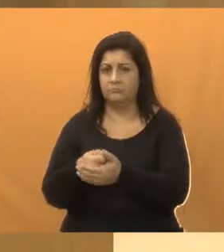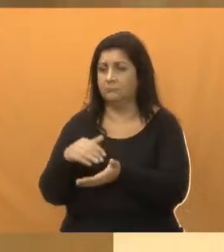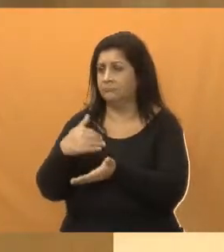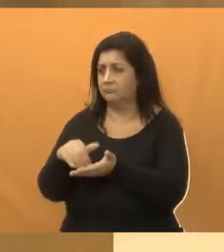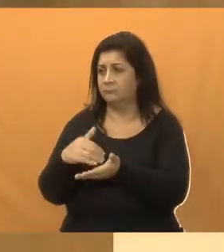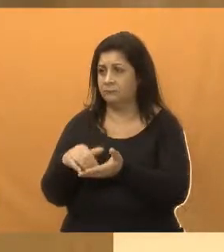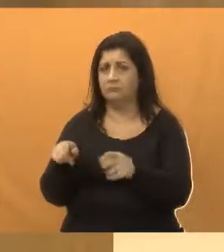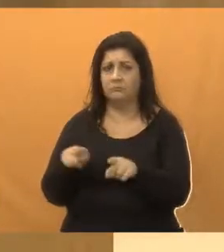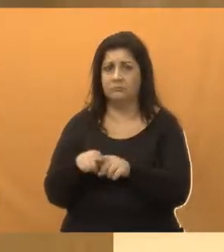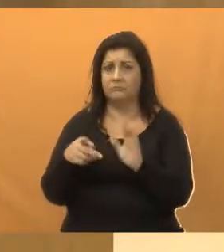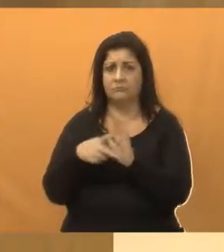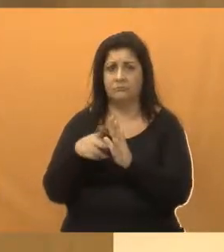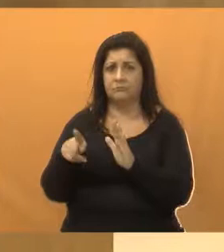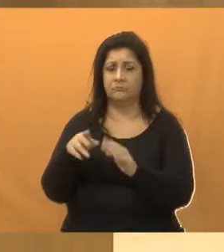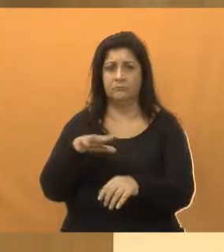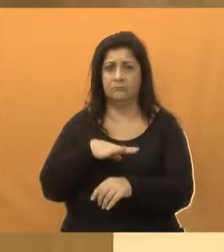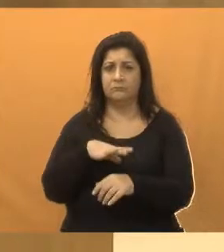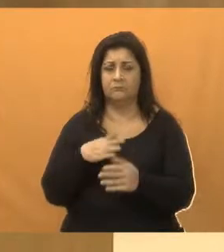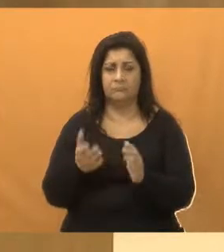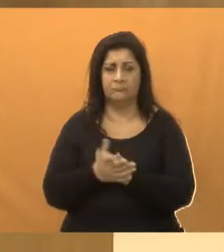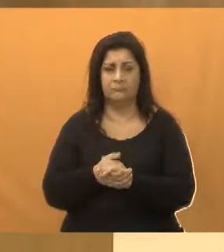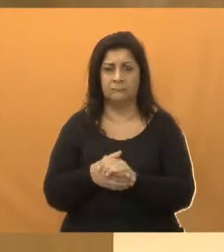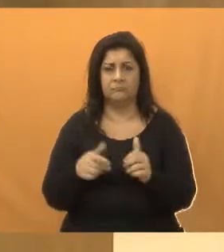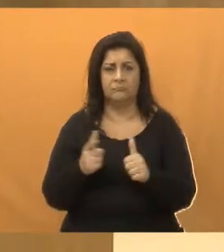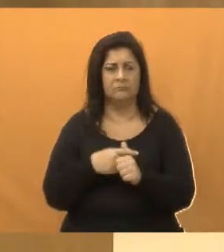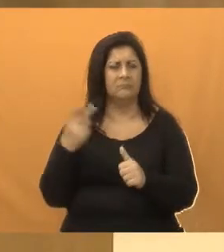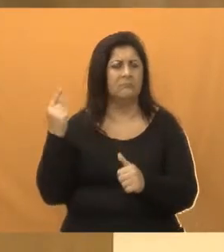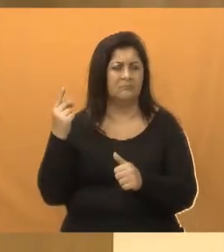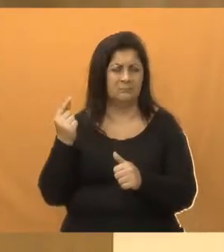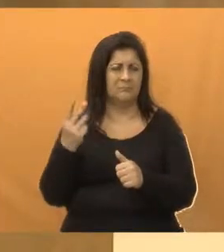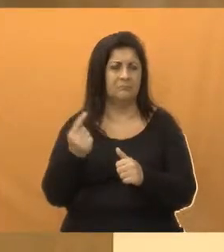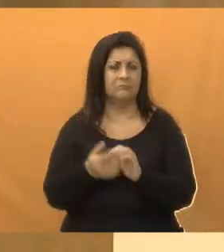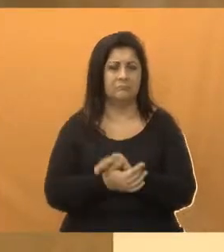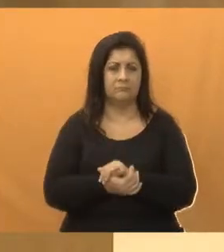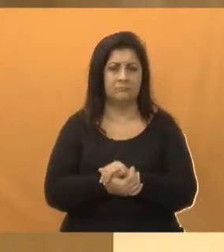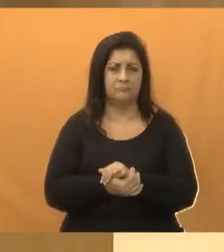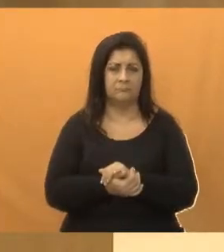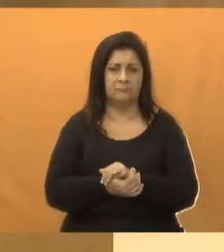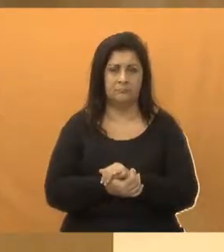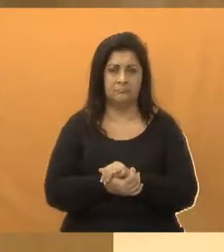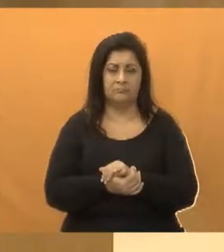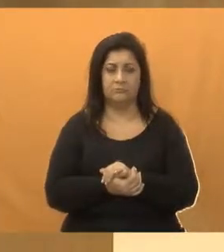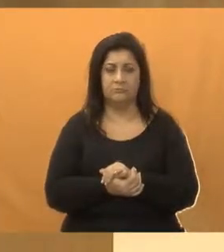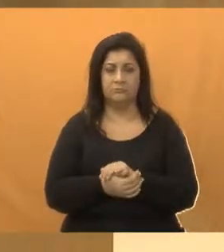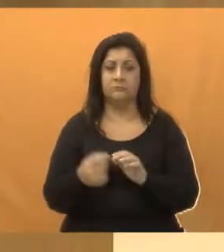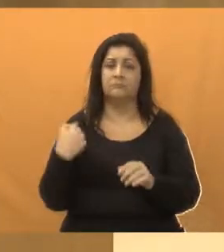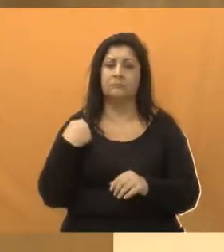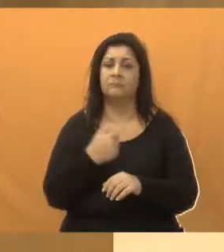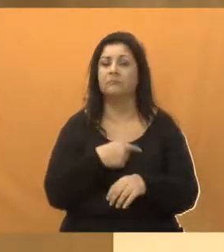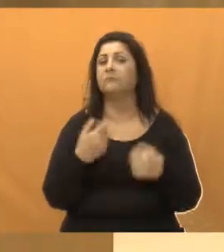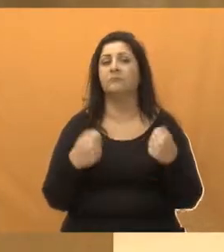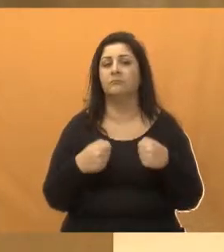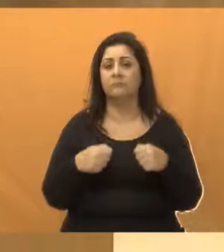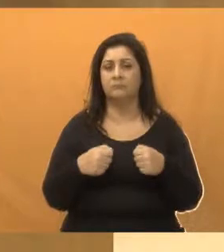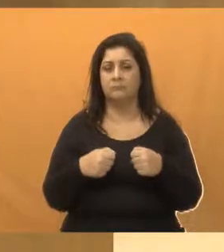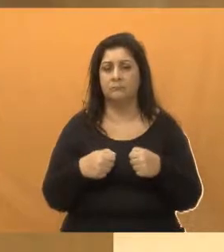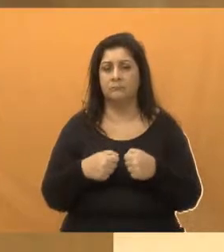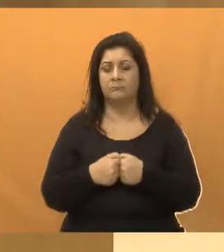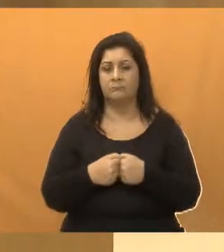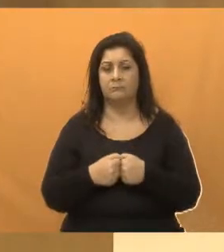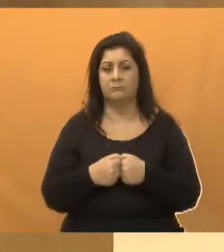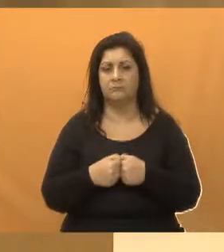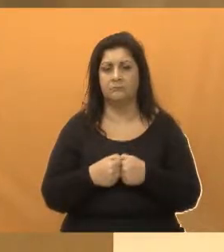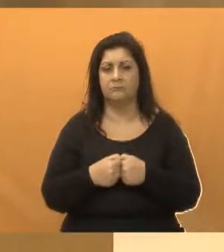secretaria pública. É uma dívida muito antiga. Indiscutivelmente, nós precisamos enfrentar